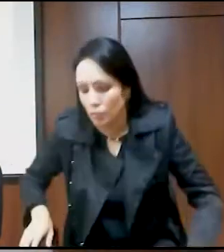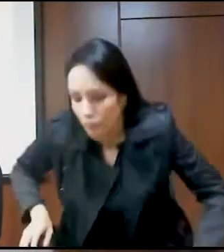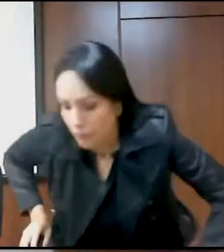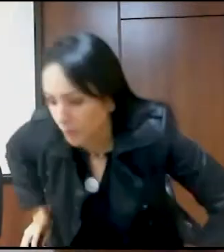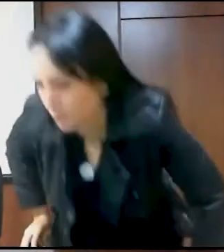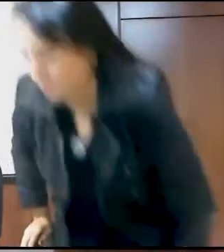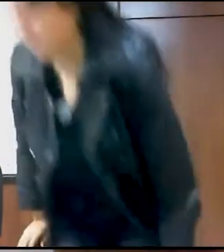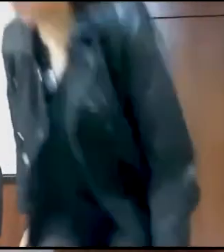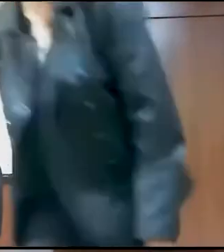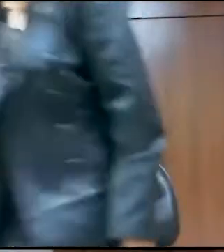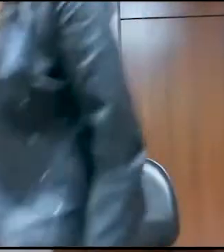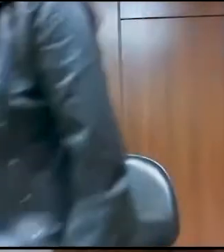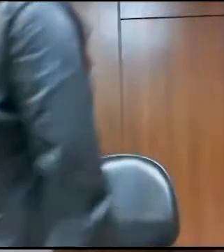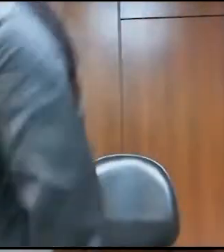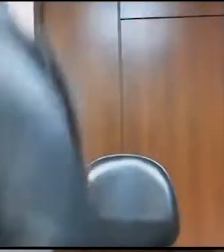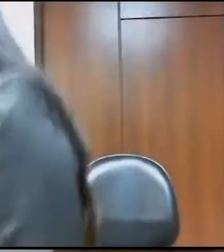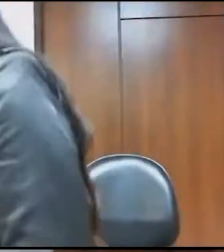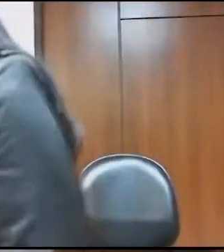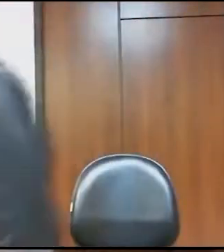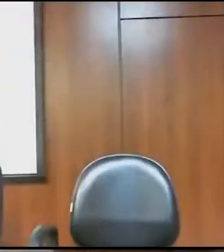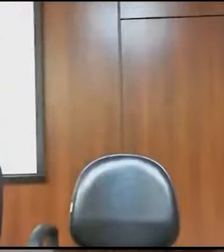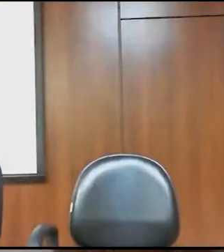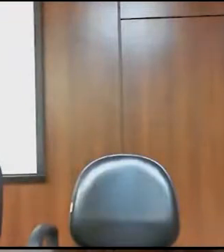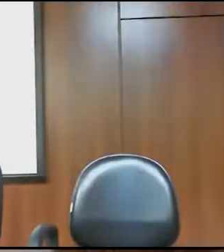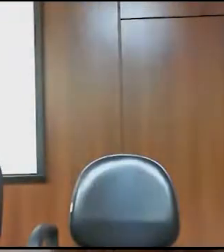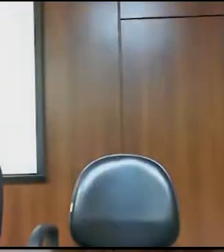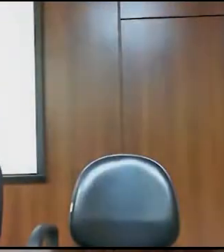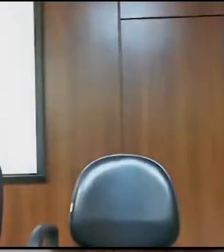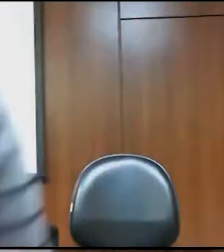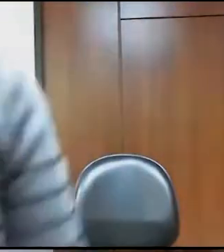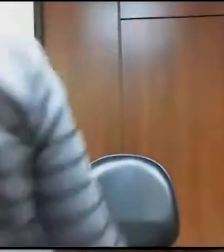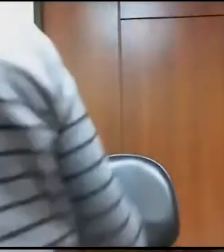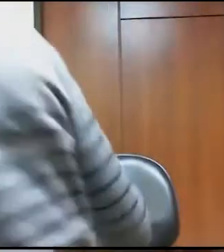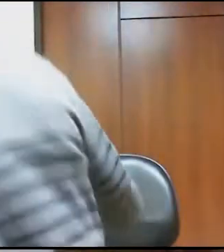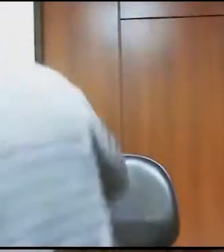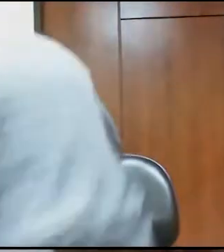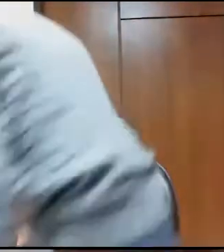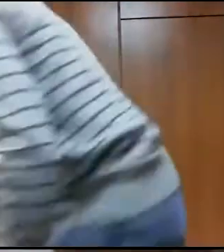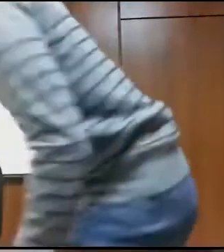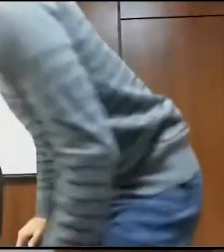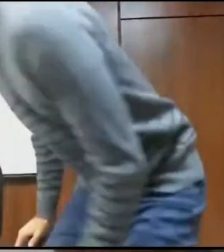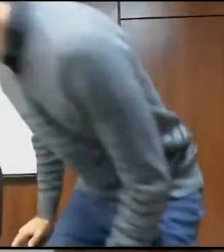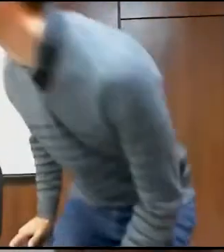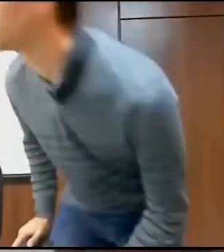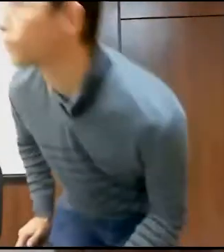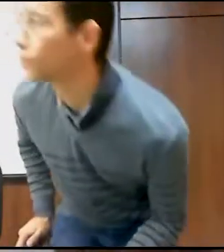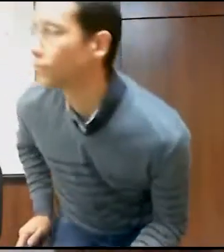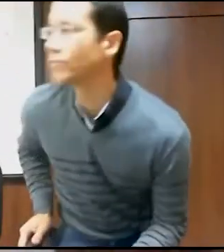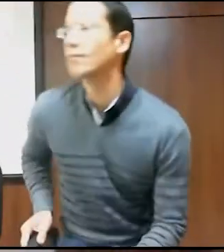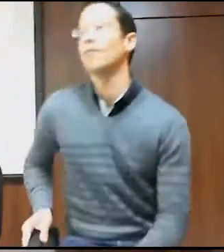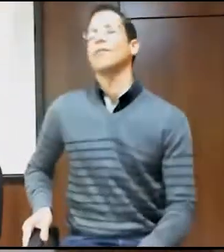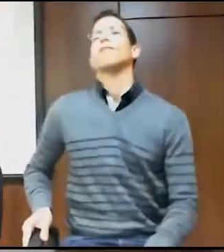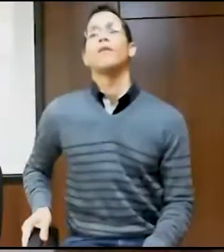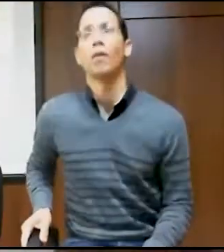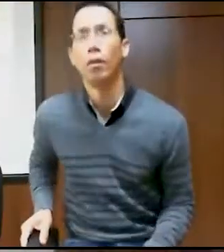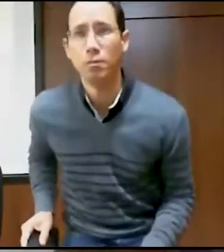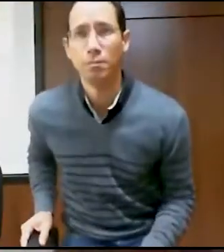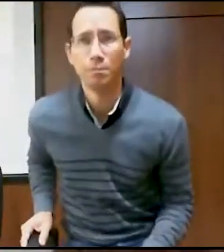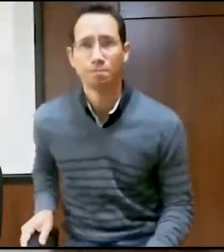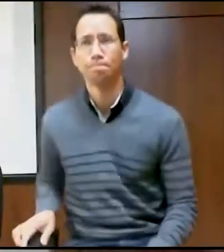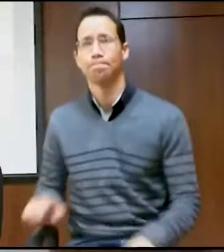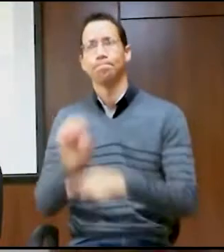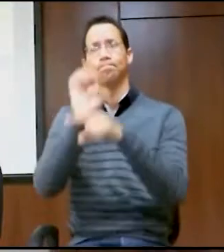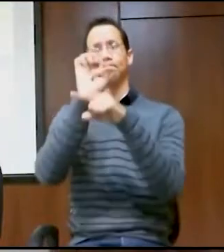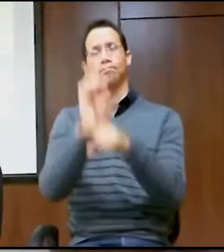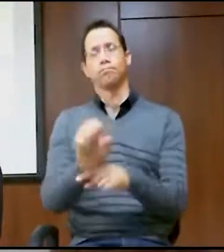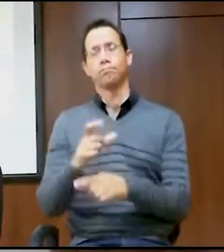são as necessidades que estão em jogo, que não estão sendo atendidas e que o Estado tem obrigação, porque é